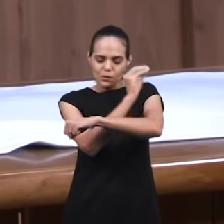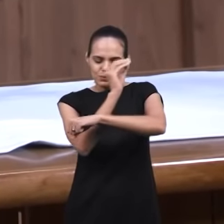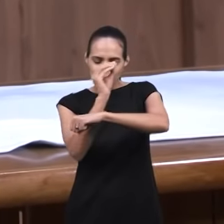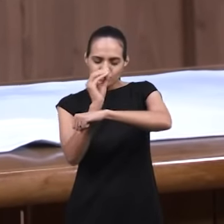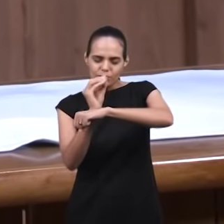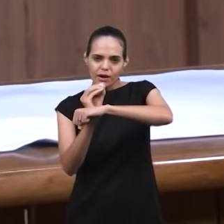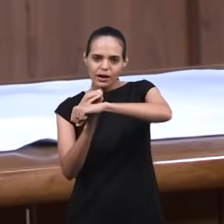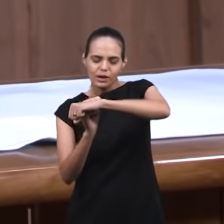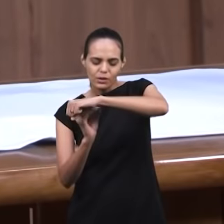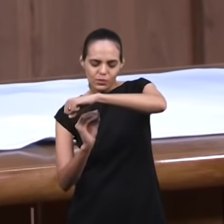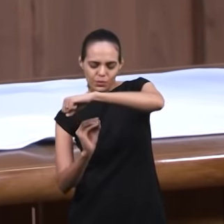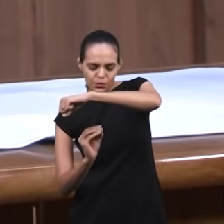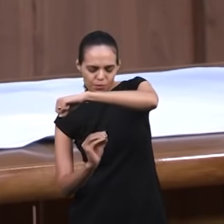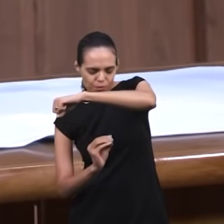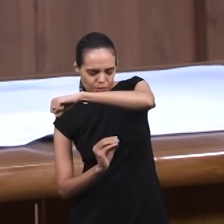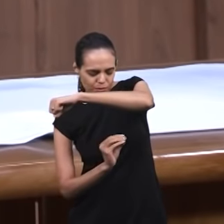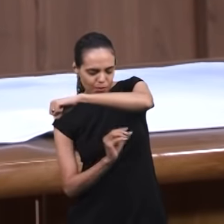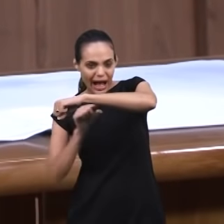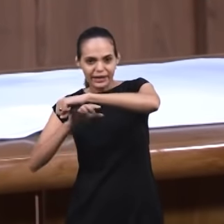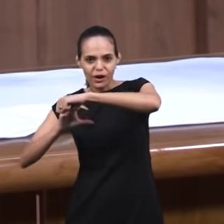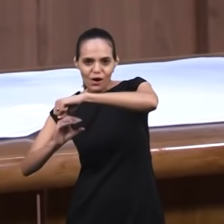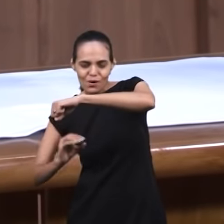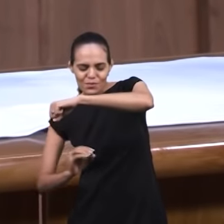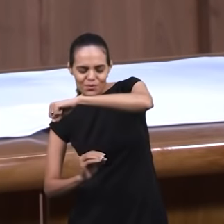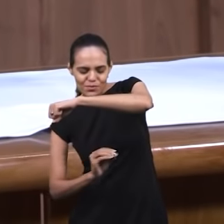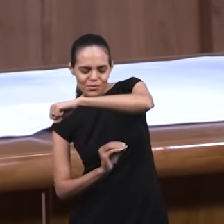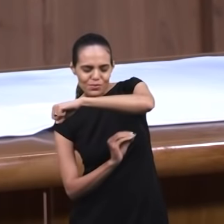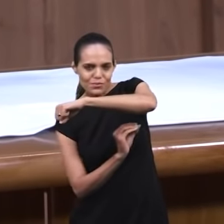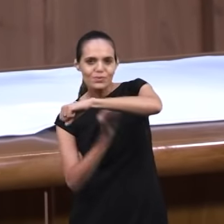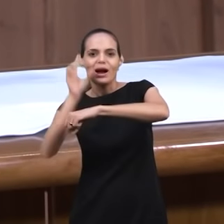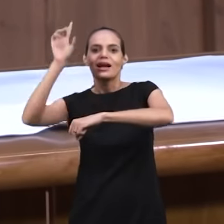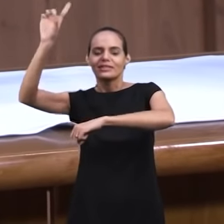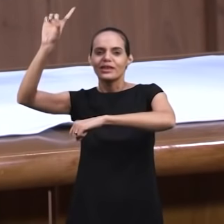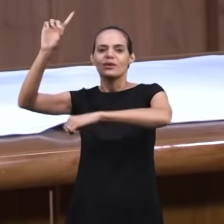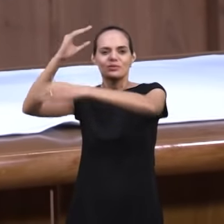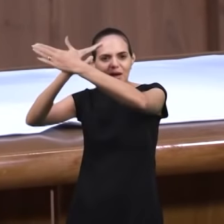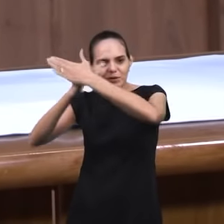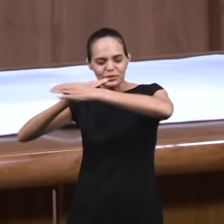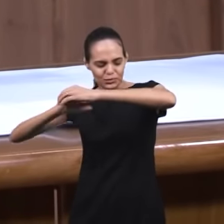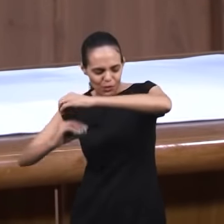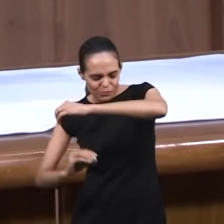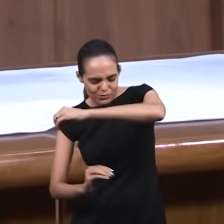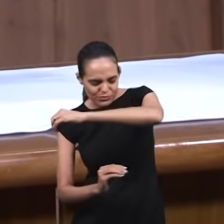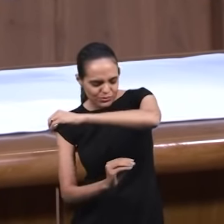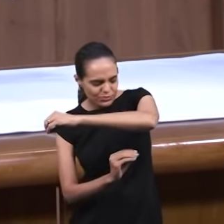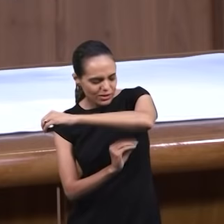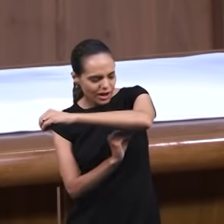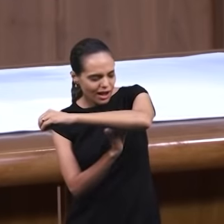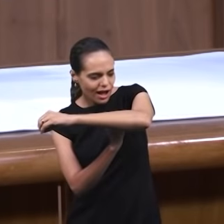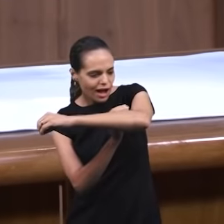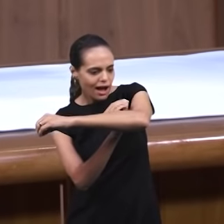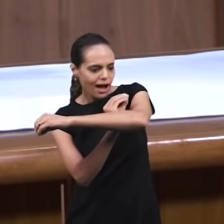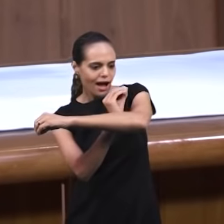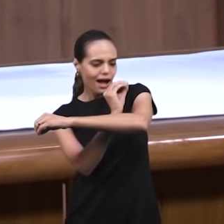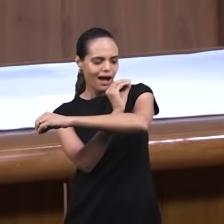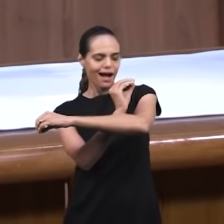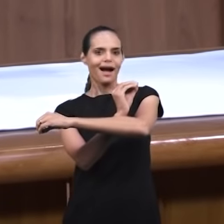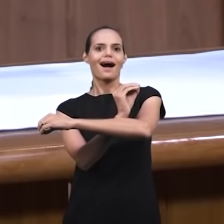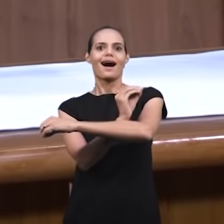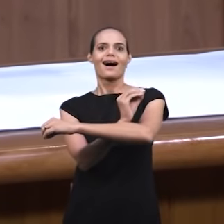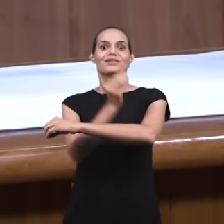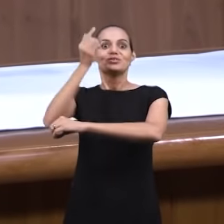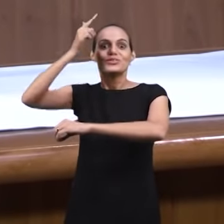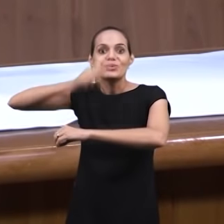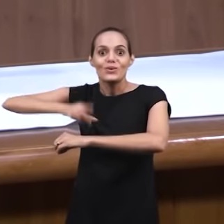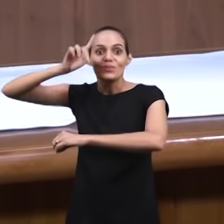nós. Mas a certeza agora, ao amanhecer um novo dia, é de que Deus estará renovando conosco as